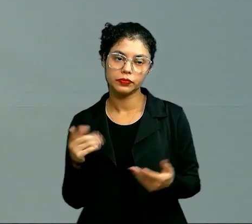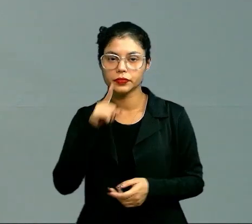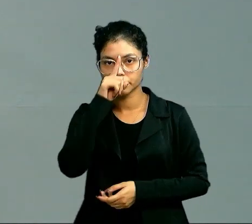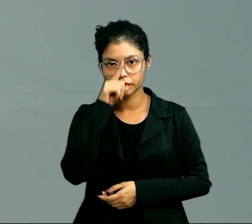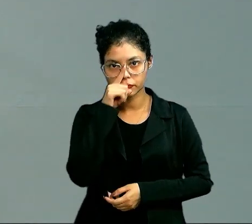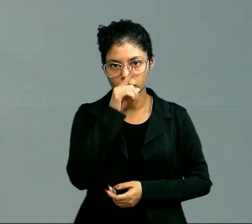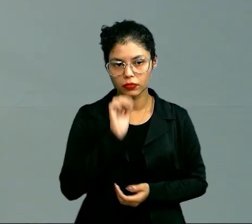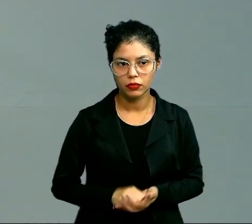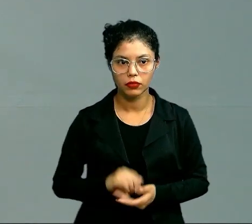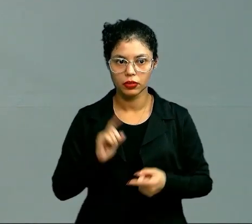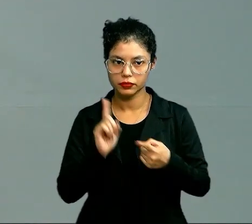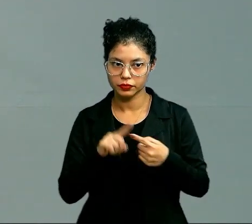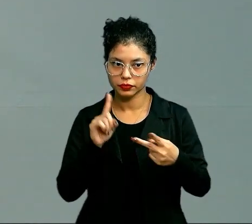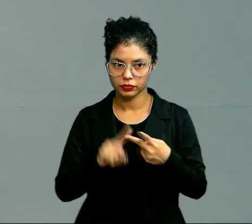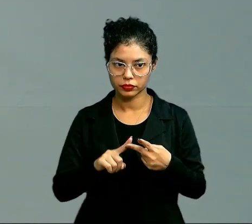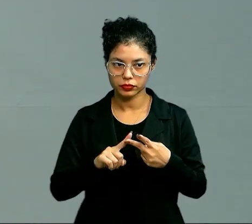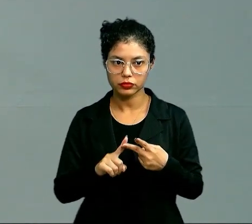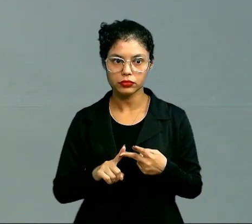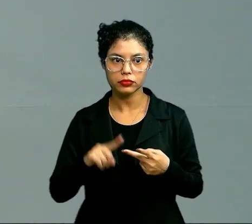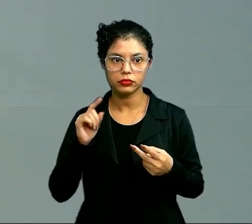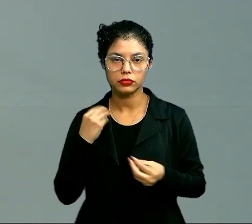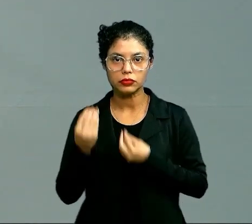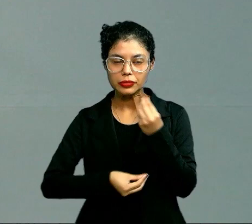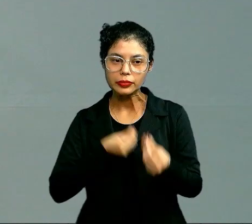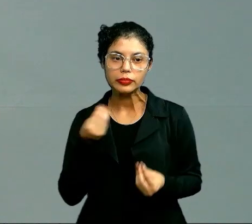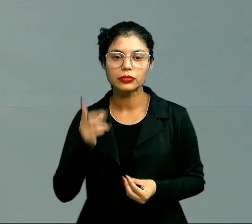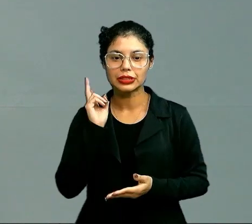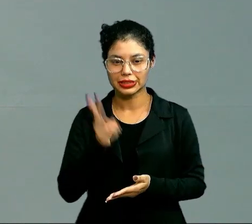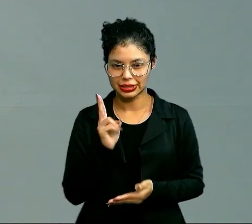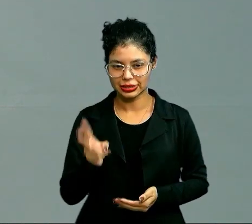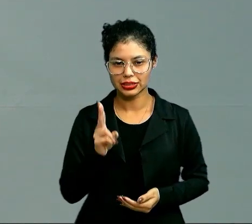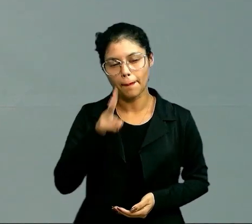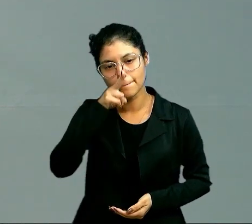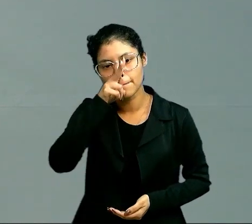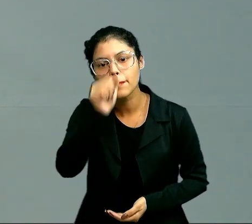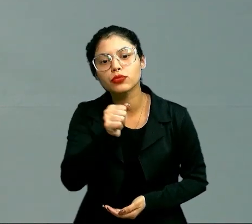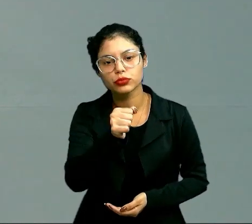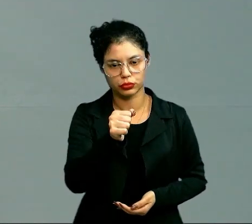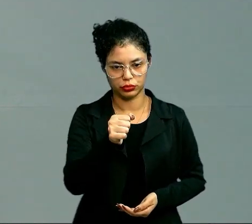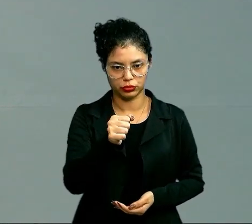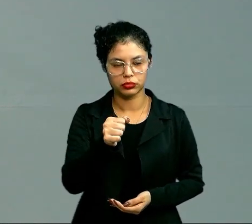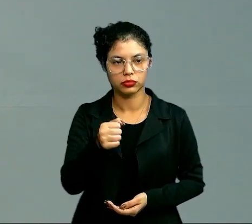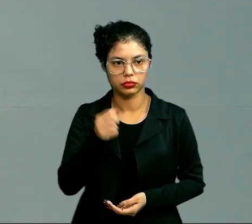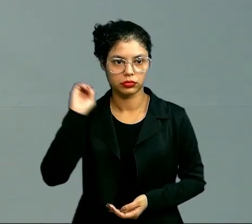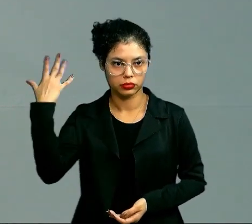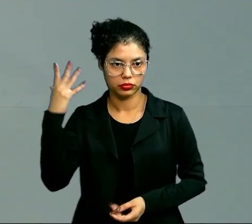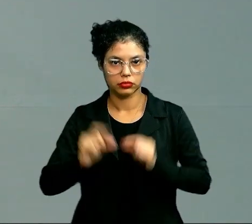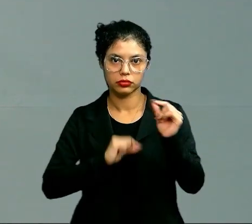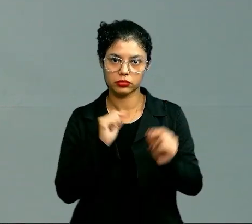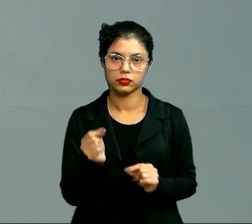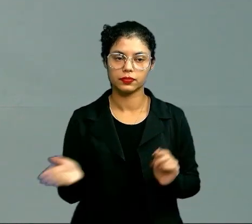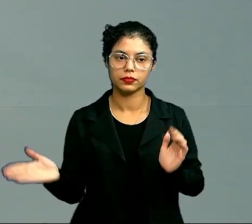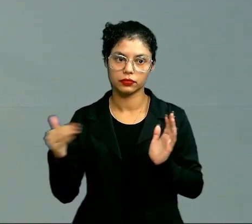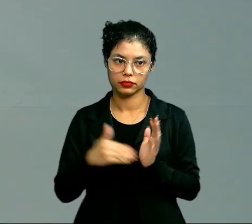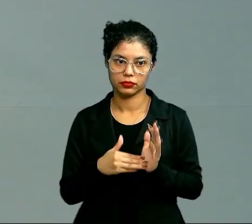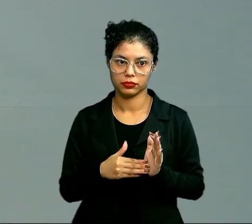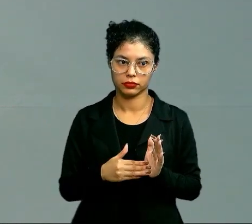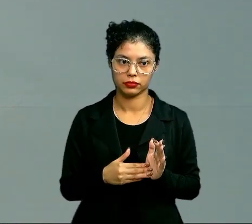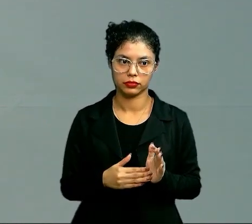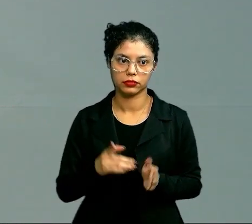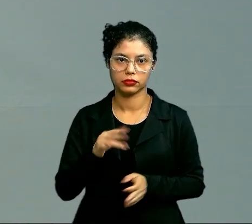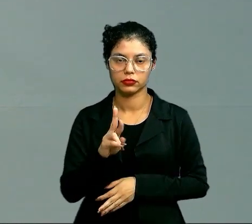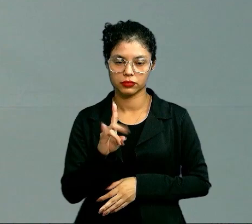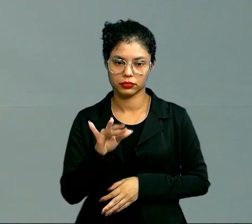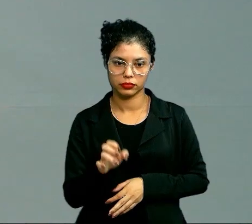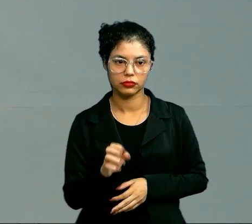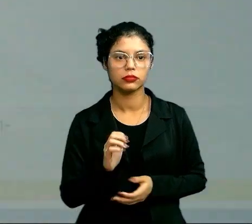perigoso, porque tu pega uma vez, pega segunda, é como se ela estivesse se potencializando. causando aí, podendo ficar até grave